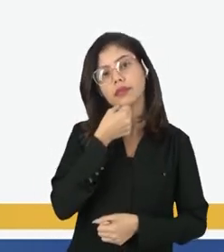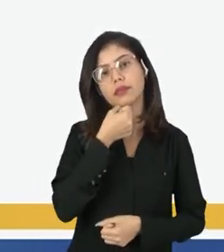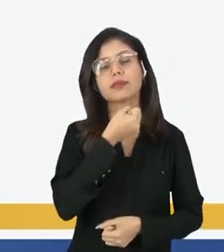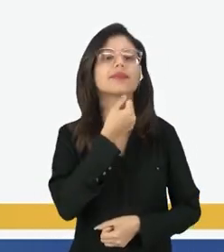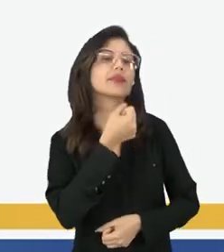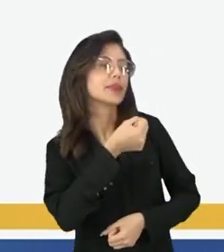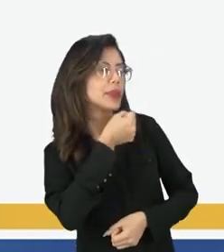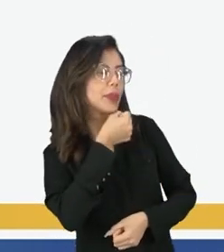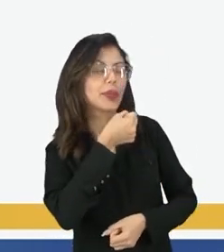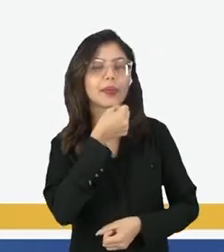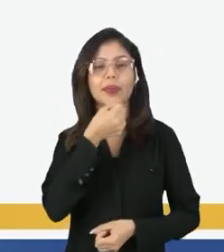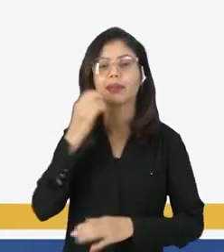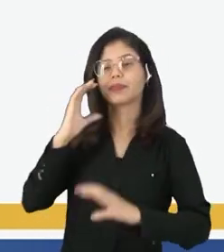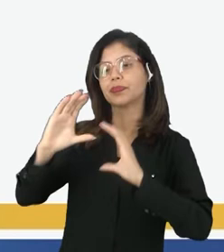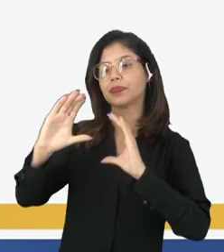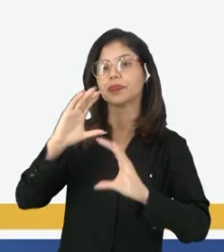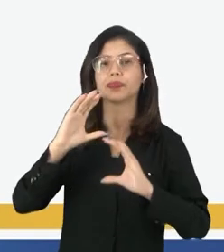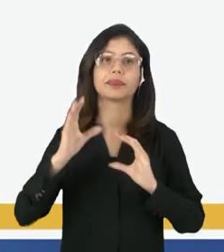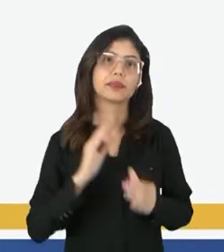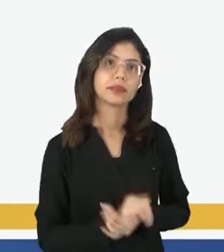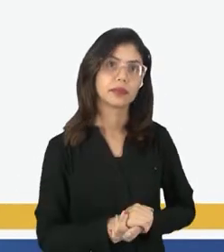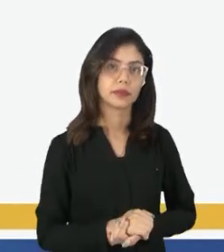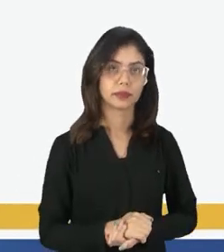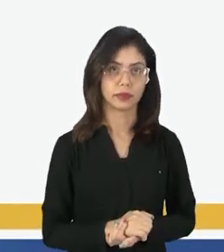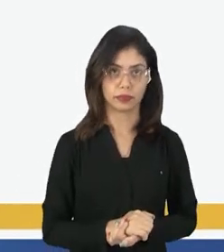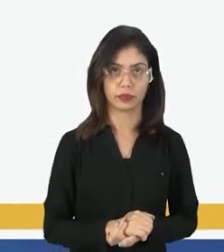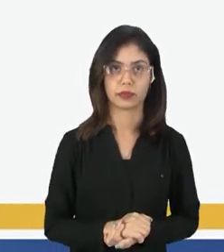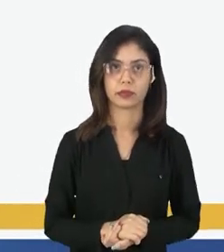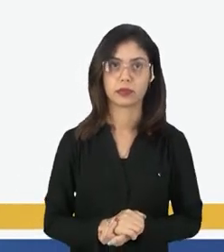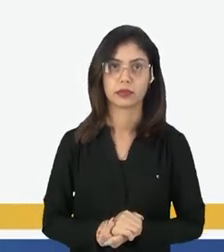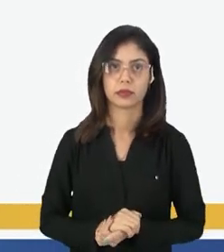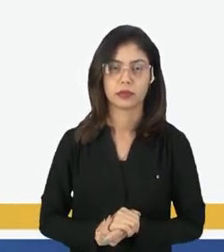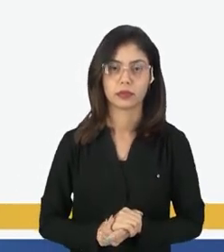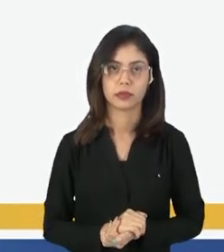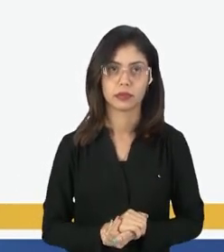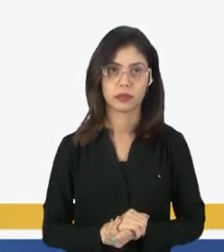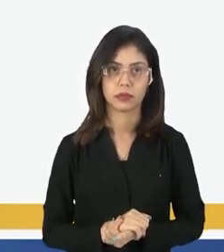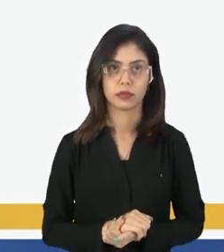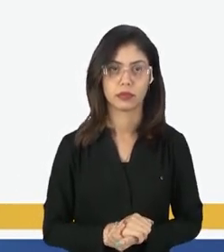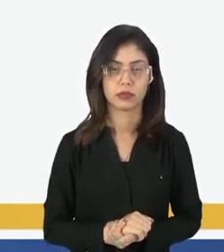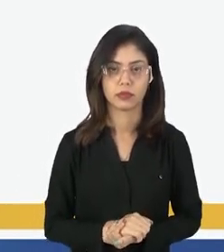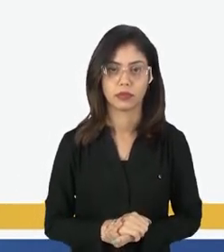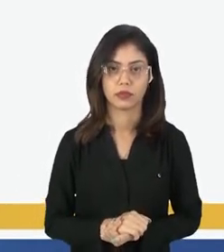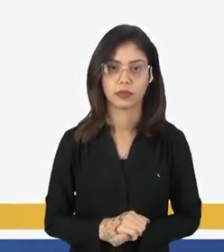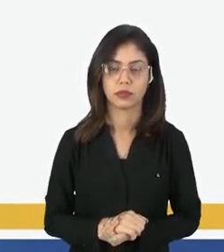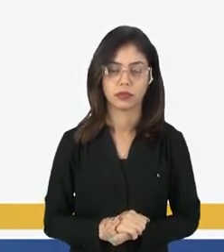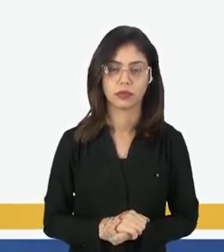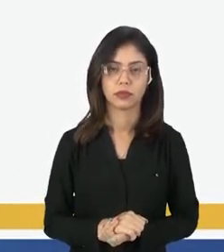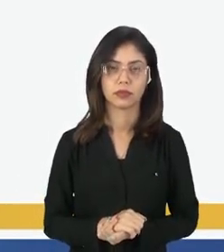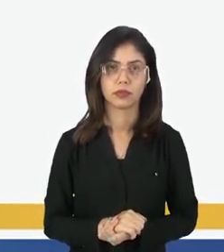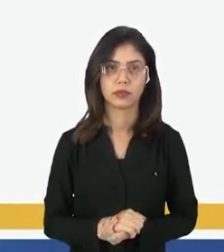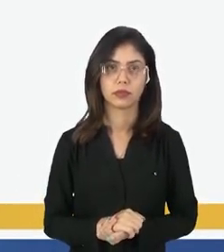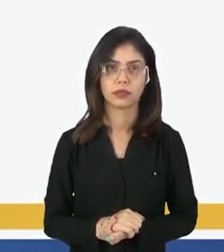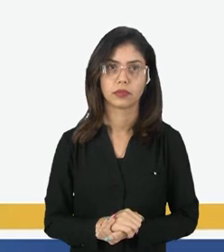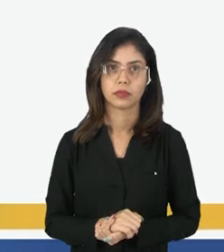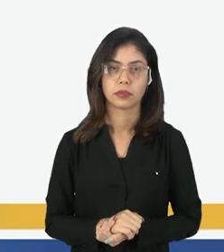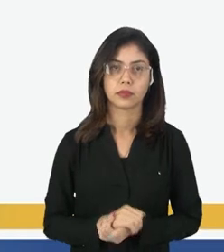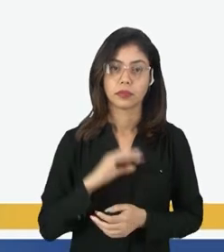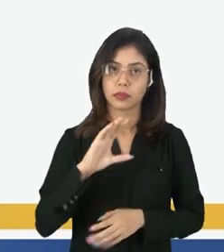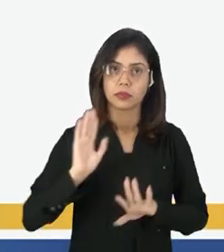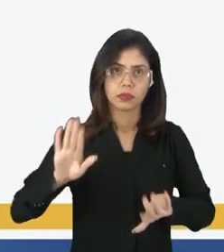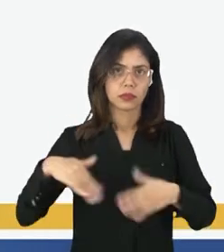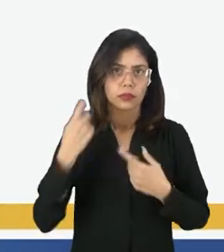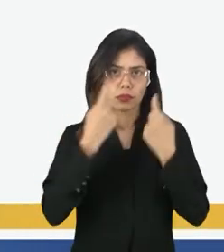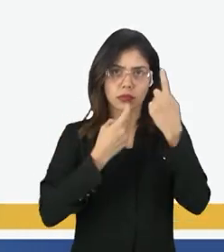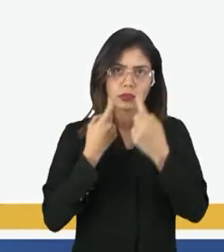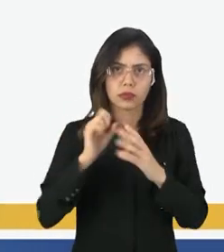coração era uma cantora arrumada que é a qualidade da júri tinha caracterização dela cê